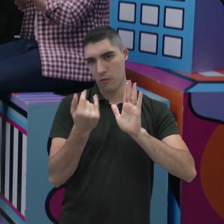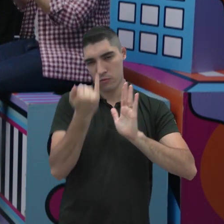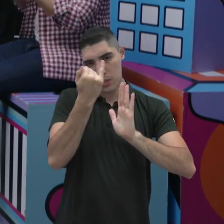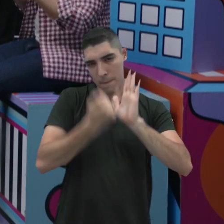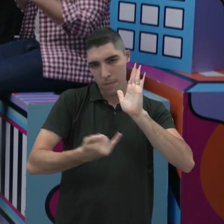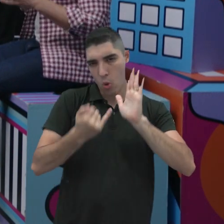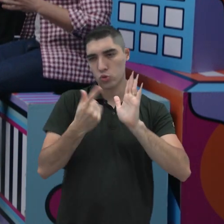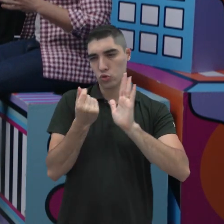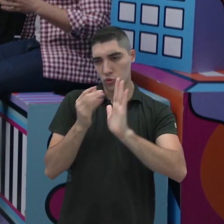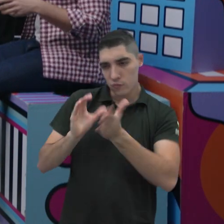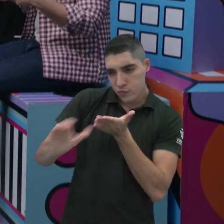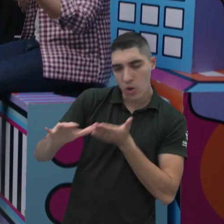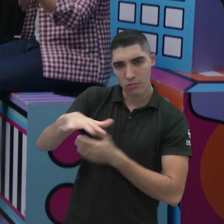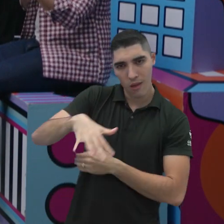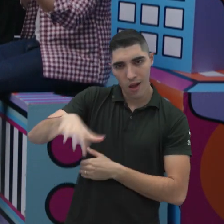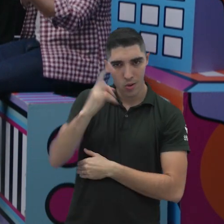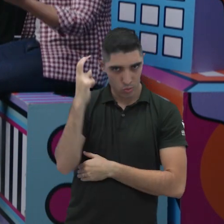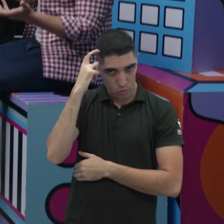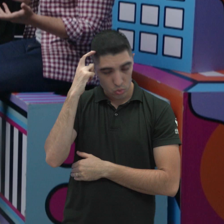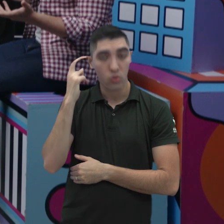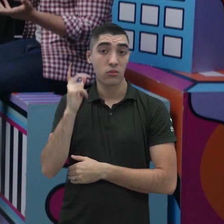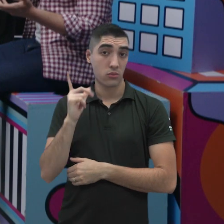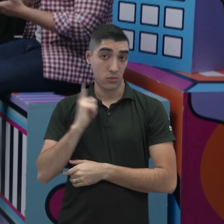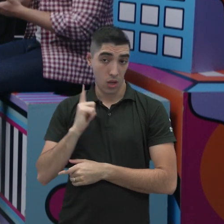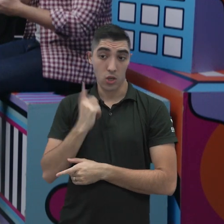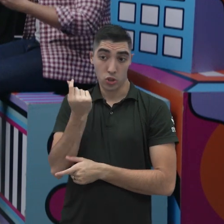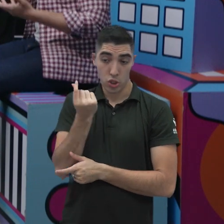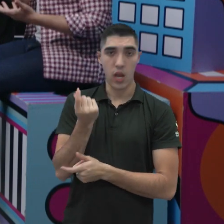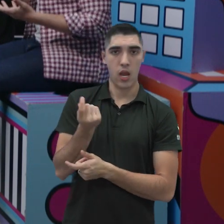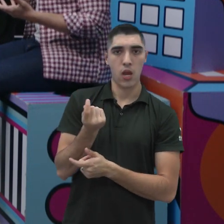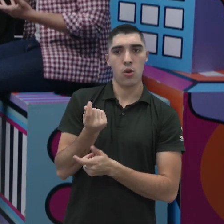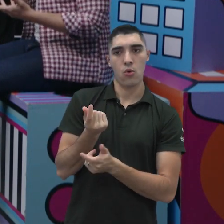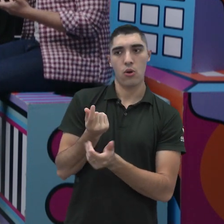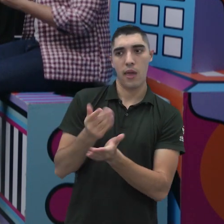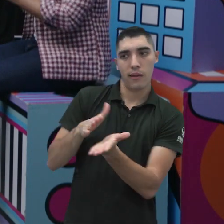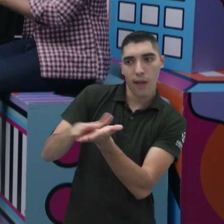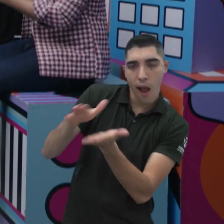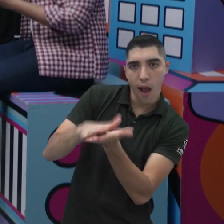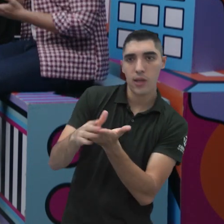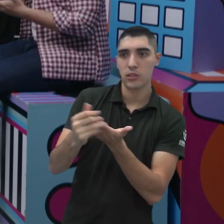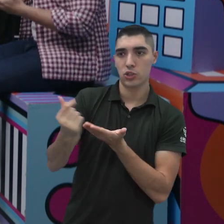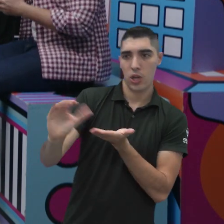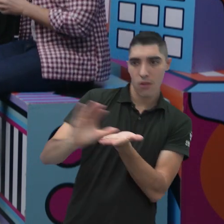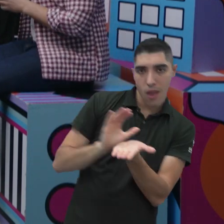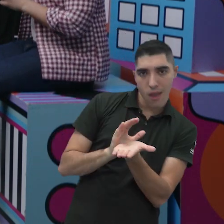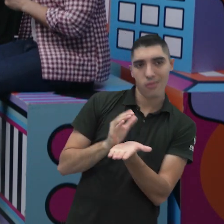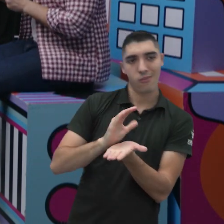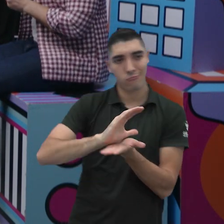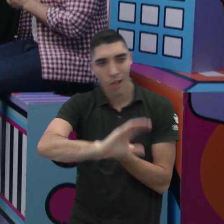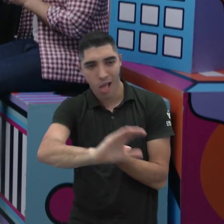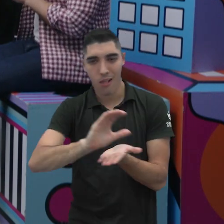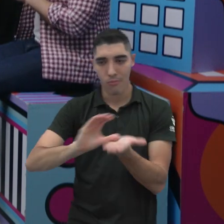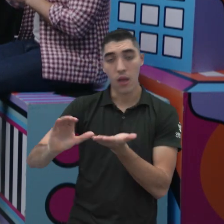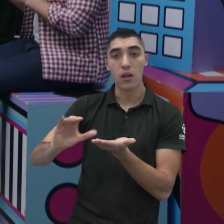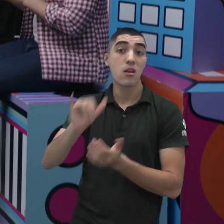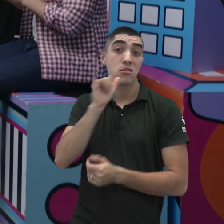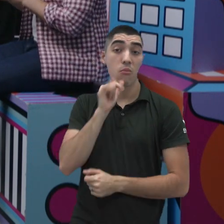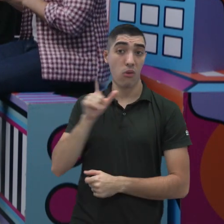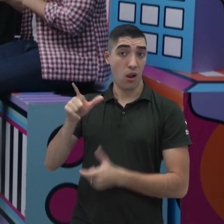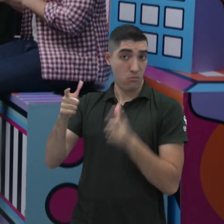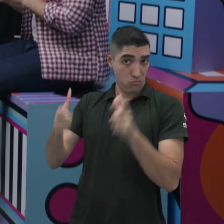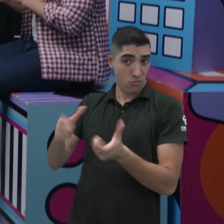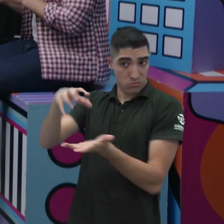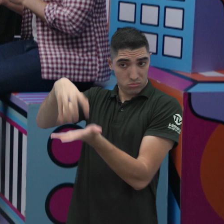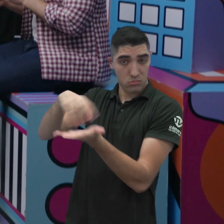intimamente ligada ao financiamento, à grana entrando e saindo, né, de um lugar para o outro. E a gente vê, por exemplo, o SESI mesmo